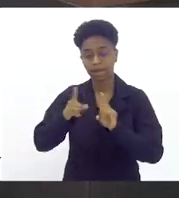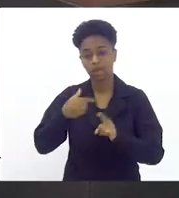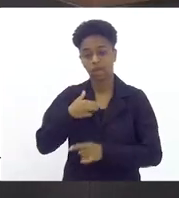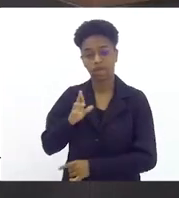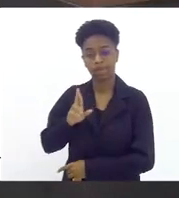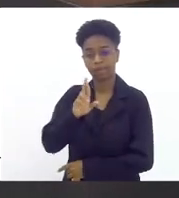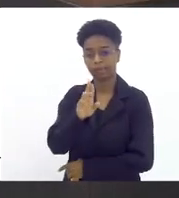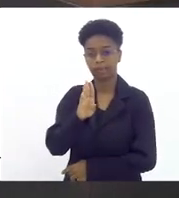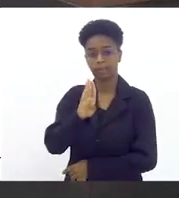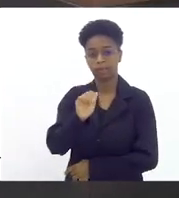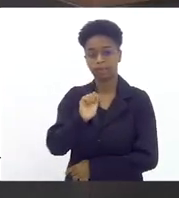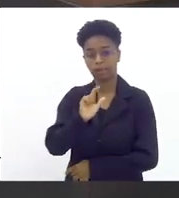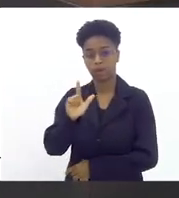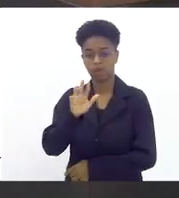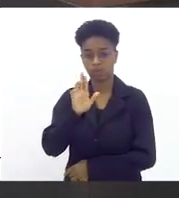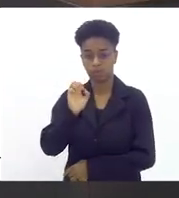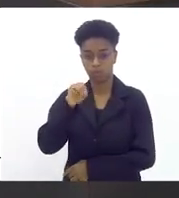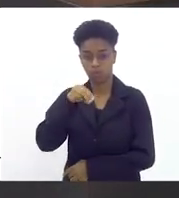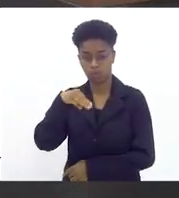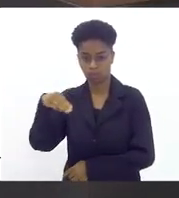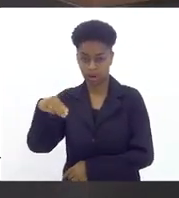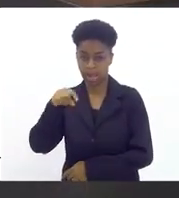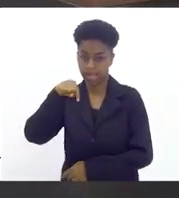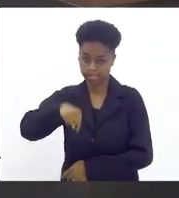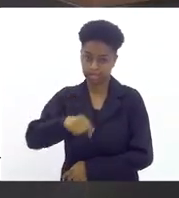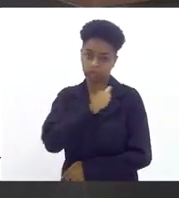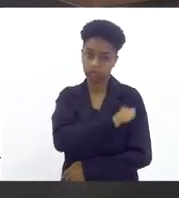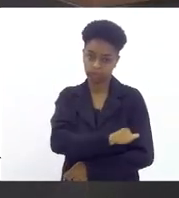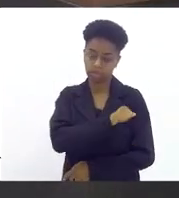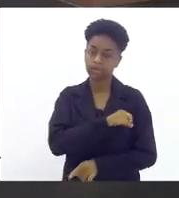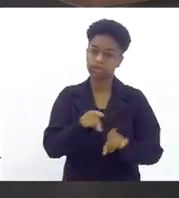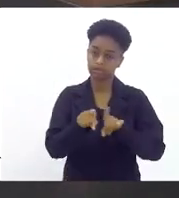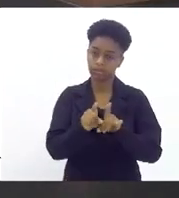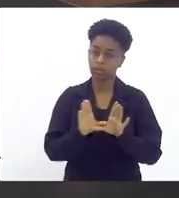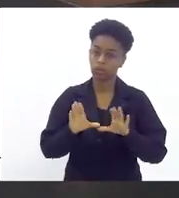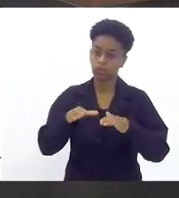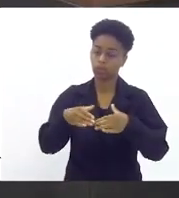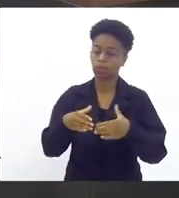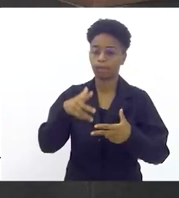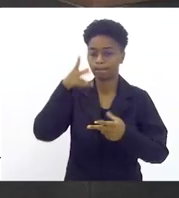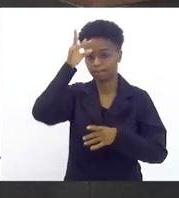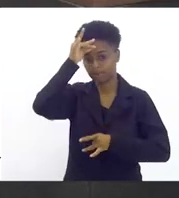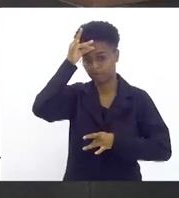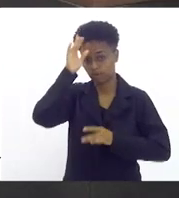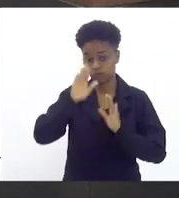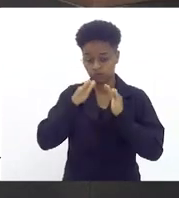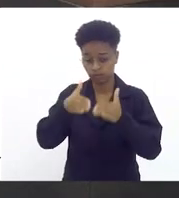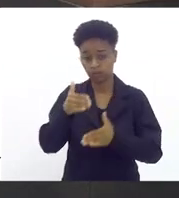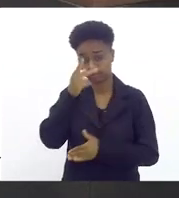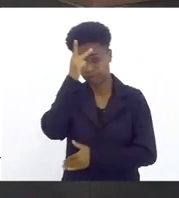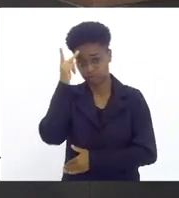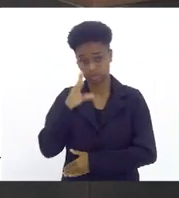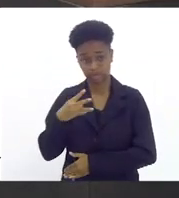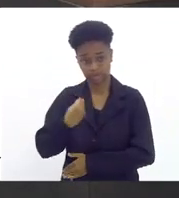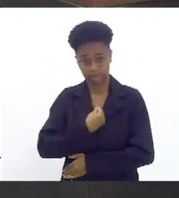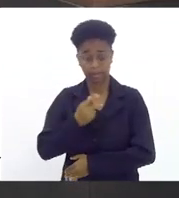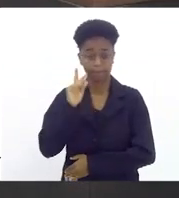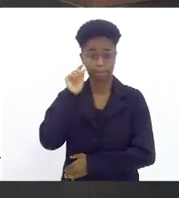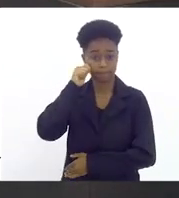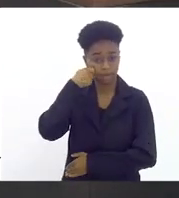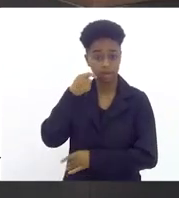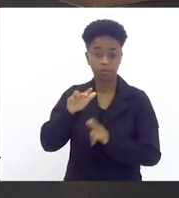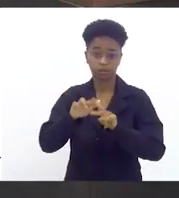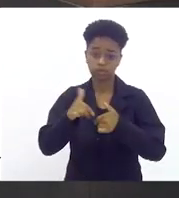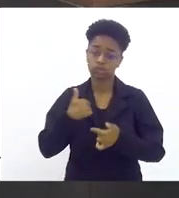Ballroom, né, a Ballroom Rio, que é a nossa comunidade também de performance voltadas também para pessoas trans e pretas, e por isso também ocupo esse